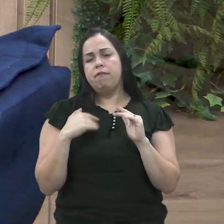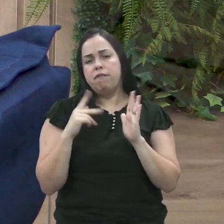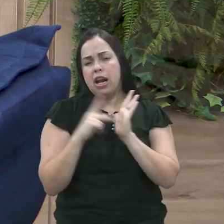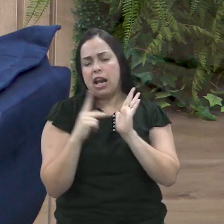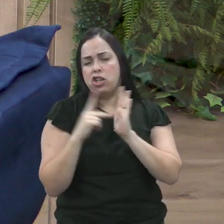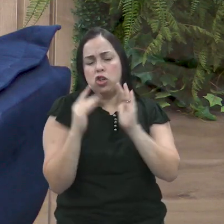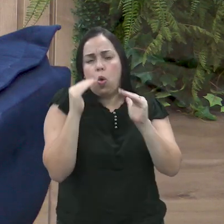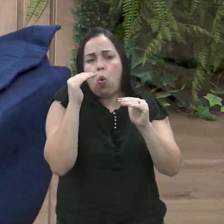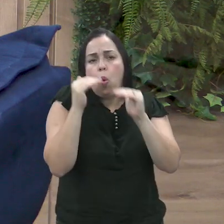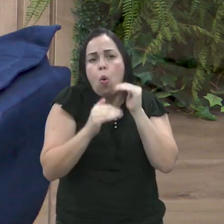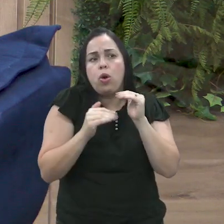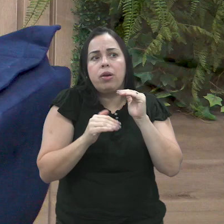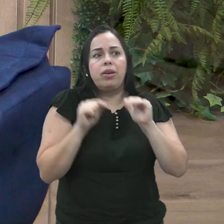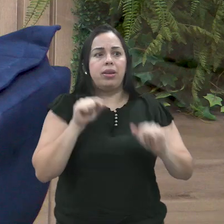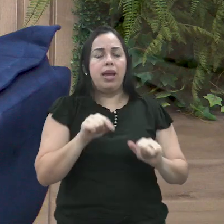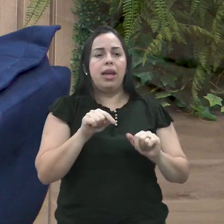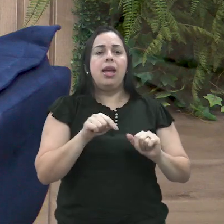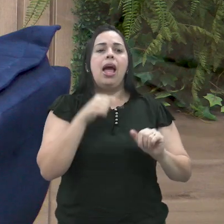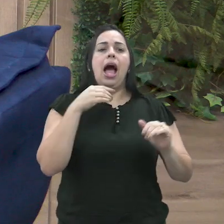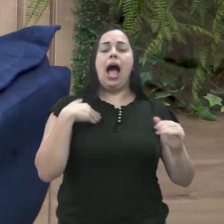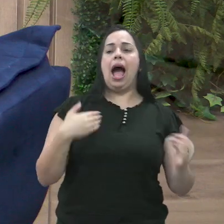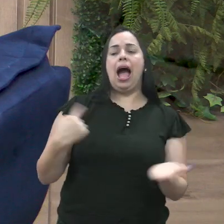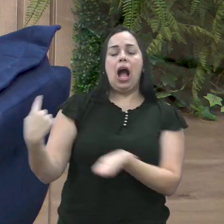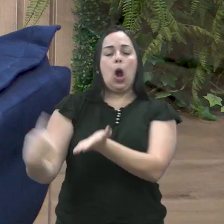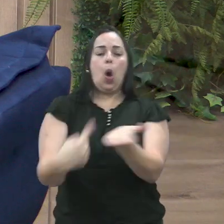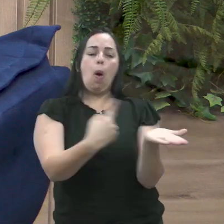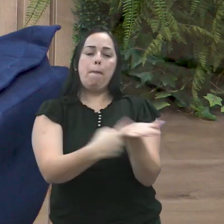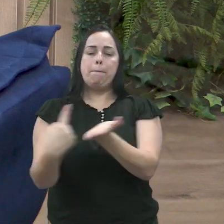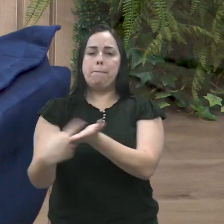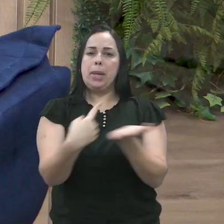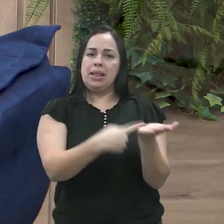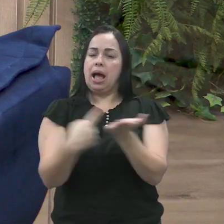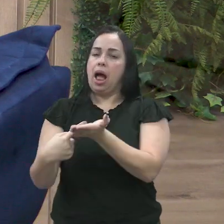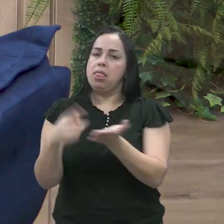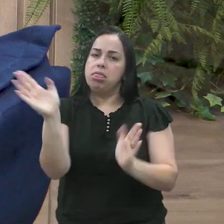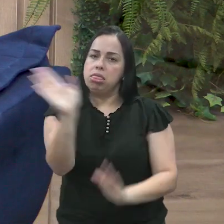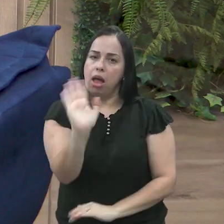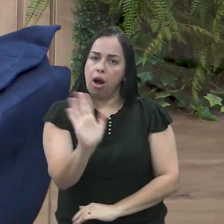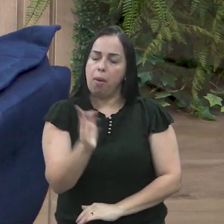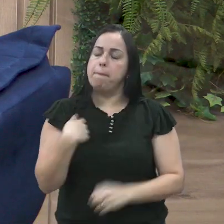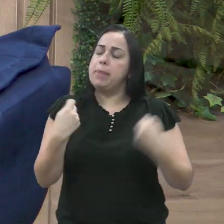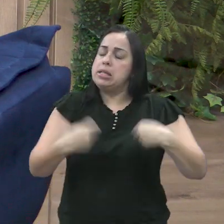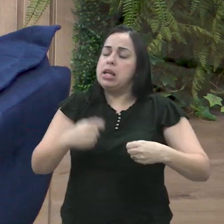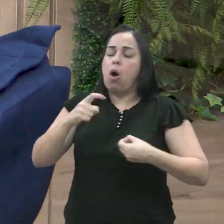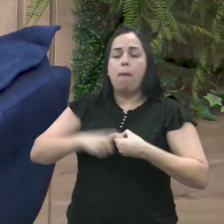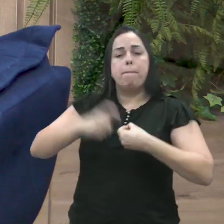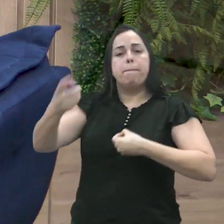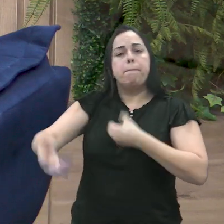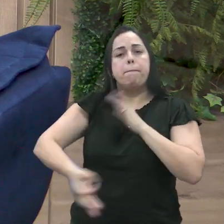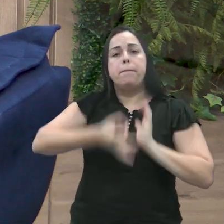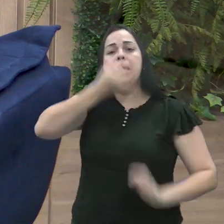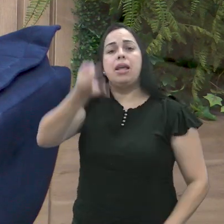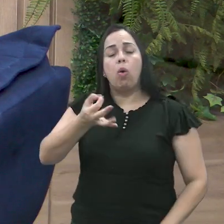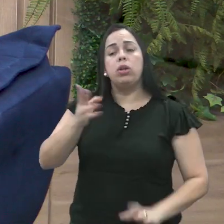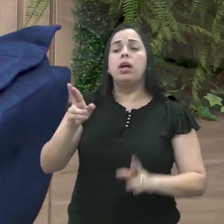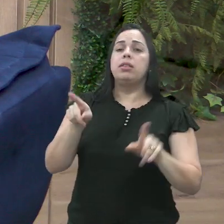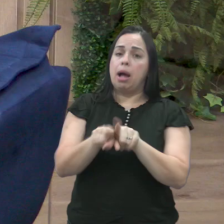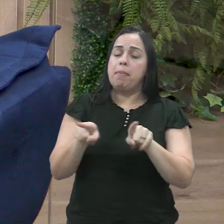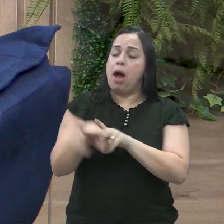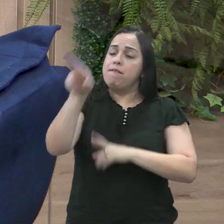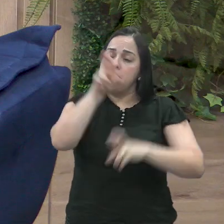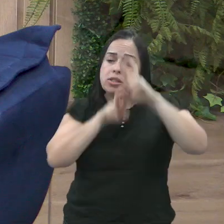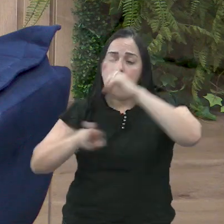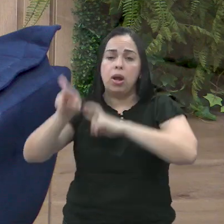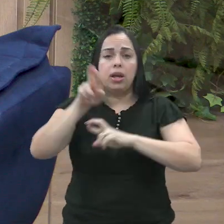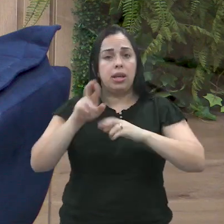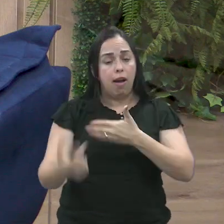no Brasil, essa cooptação em troca de cargos ou favores. Eu acho que o vereador ele precisa ter essa independência, essa autonomia para fiscalizar, que é uma